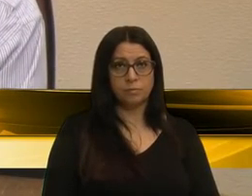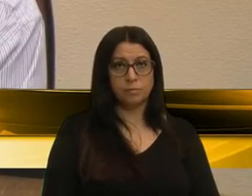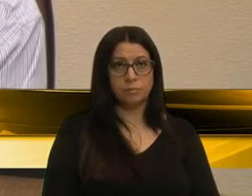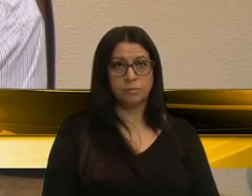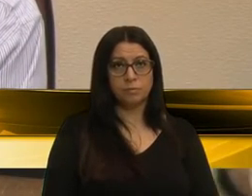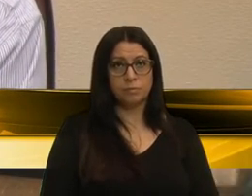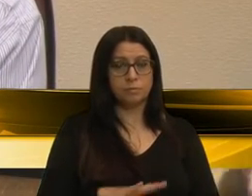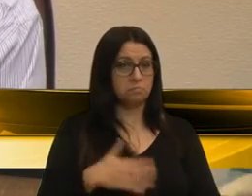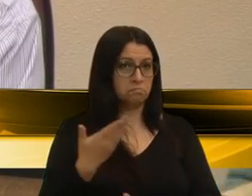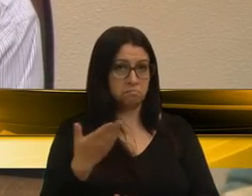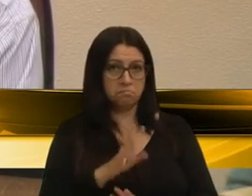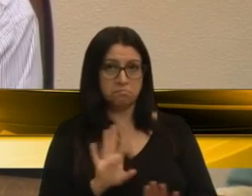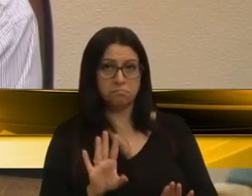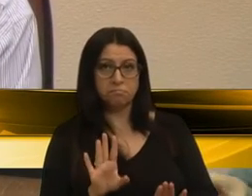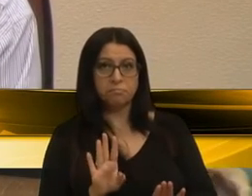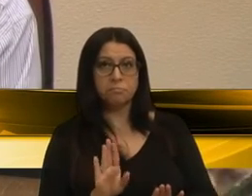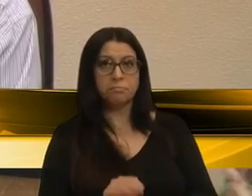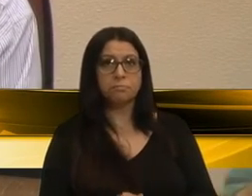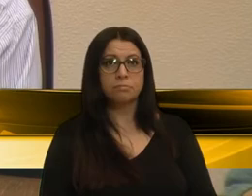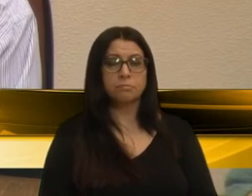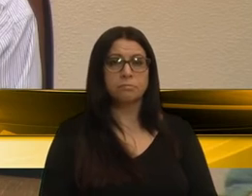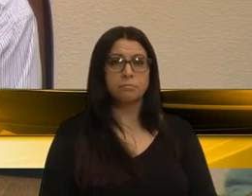Alguém mais?